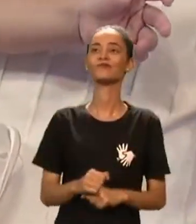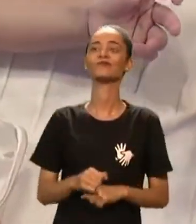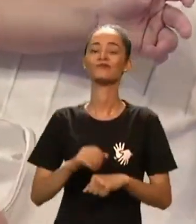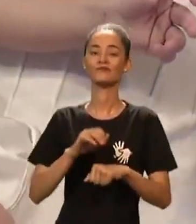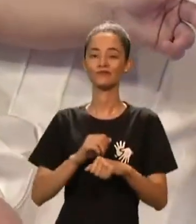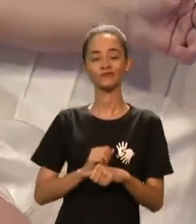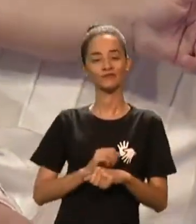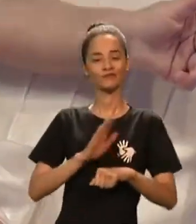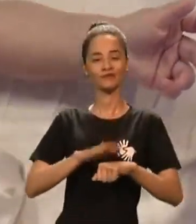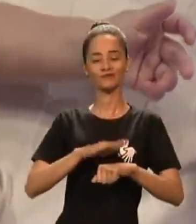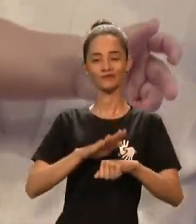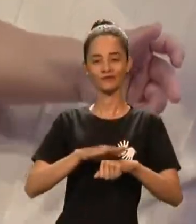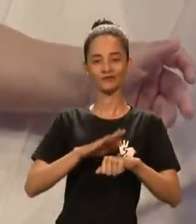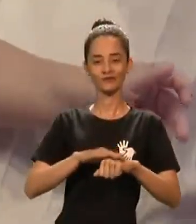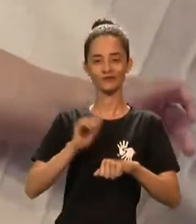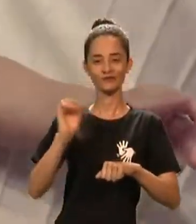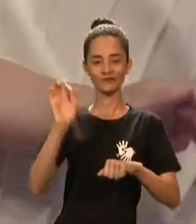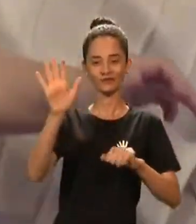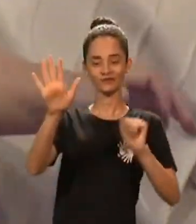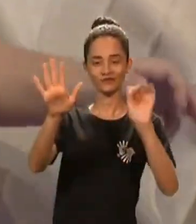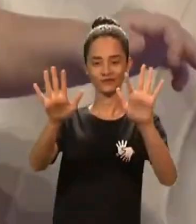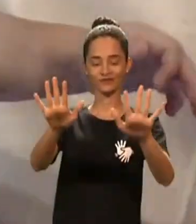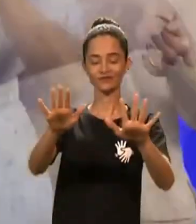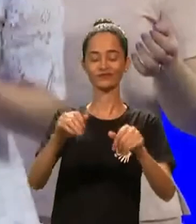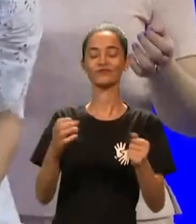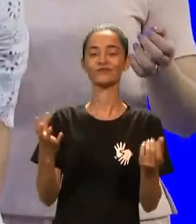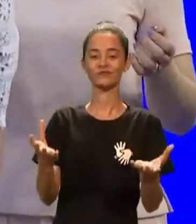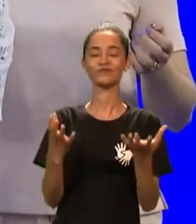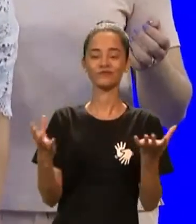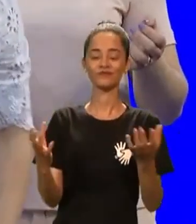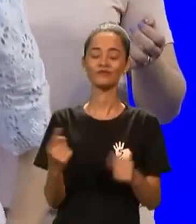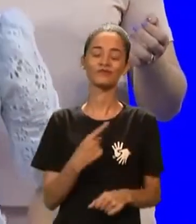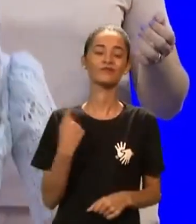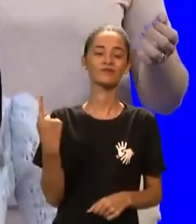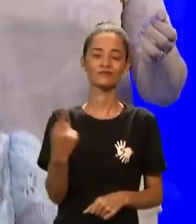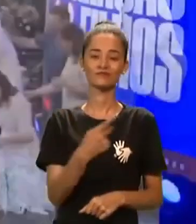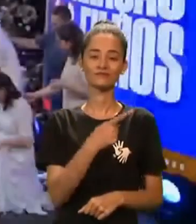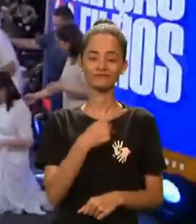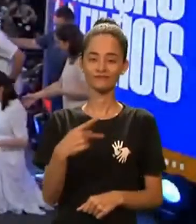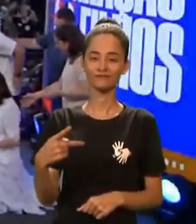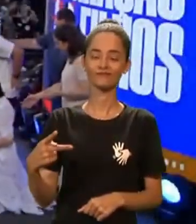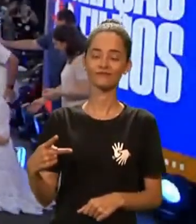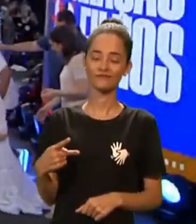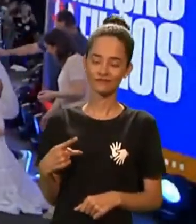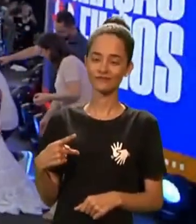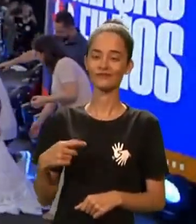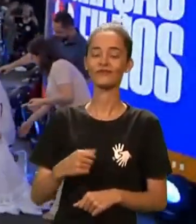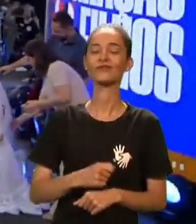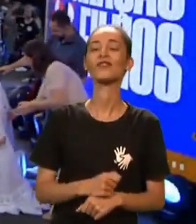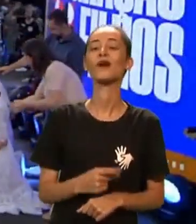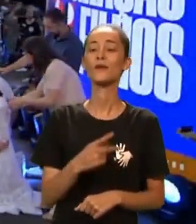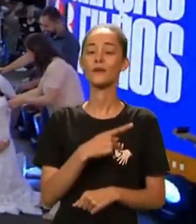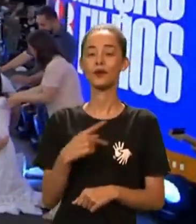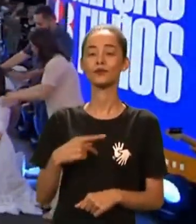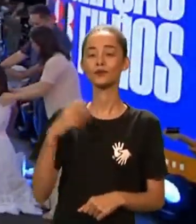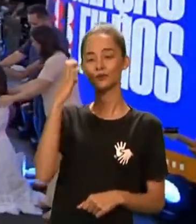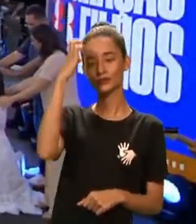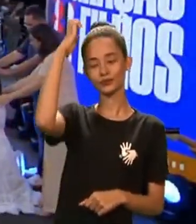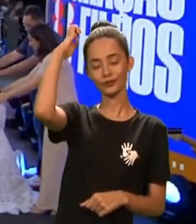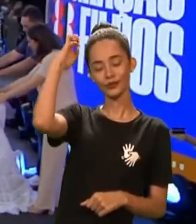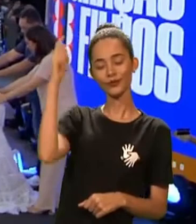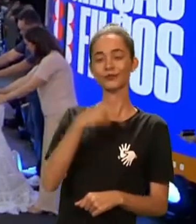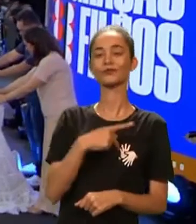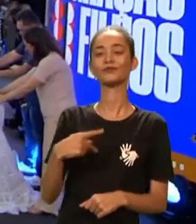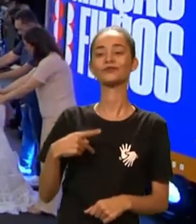suas mãos. Eu queria que os nossos pastores se ajoelhassem, pastor Dudu e a pastora Vanessa impusessem